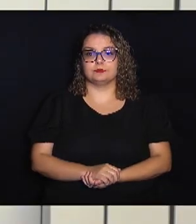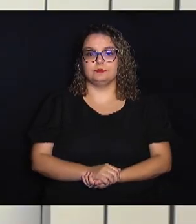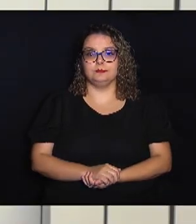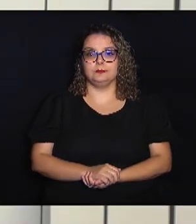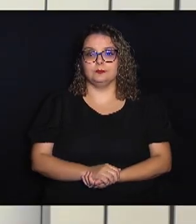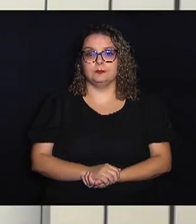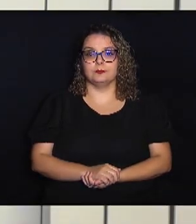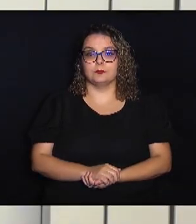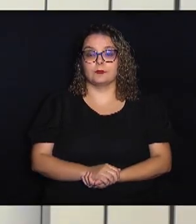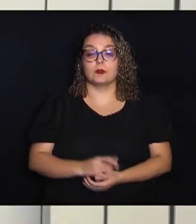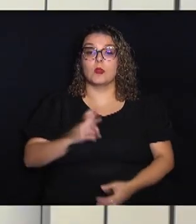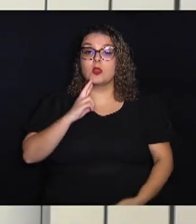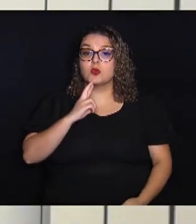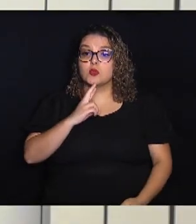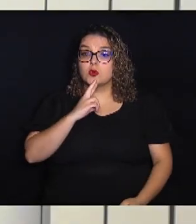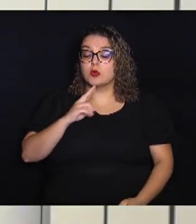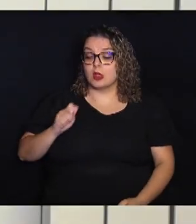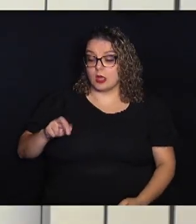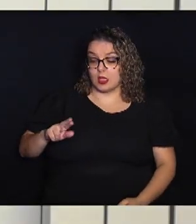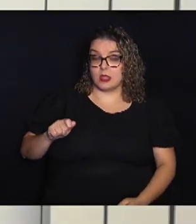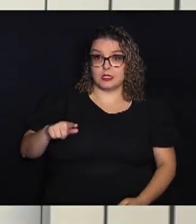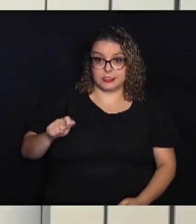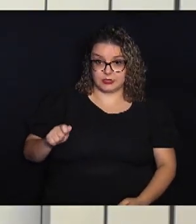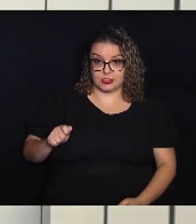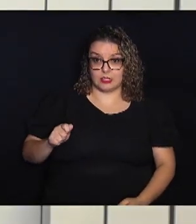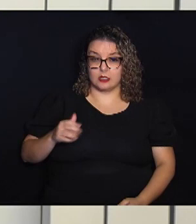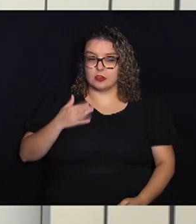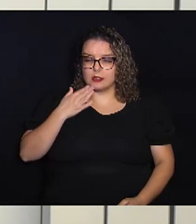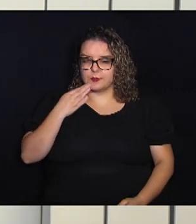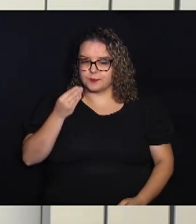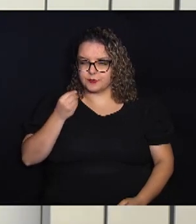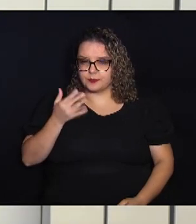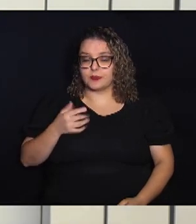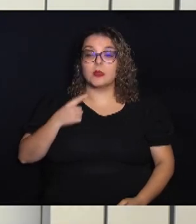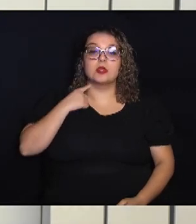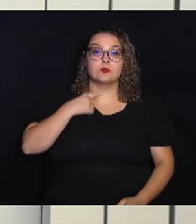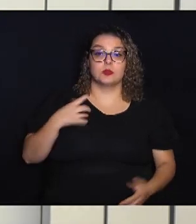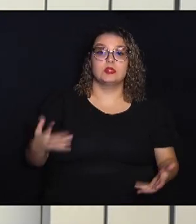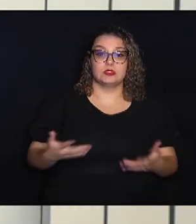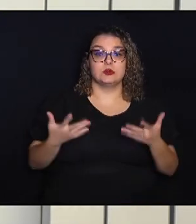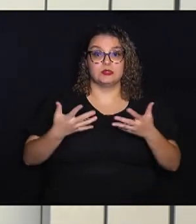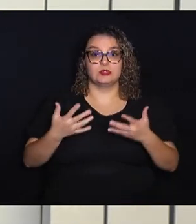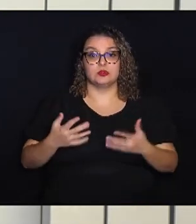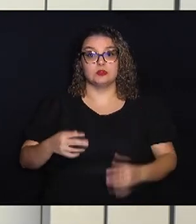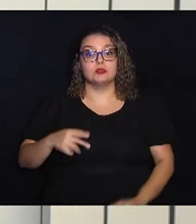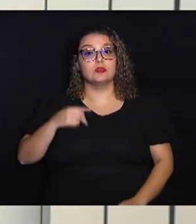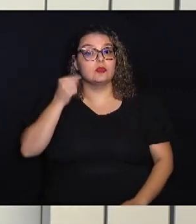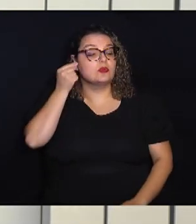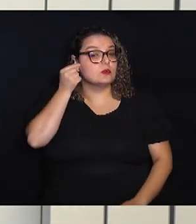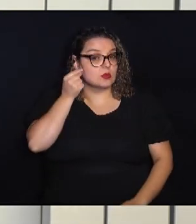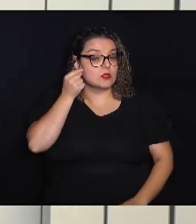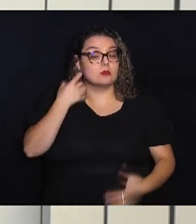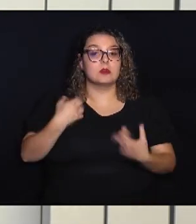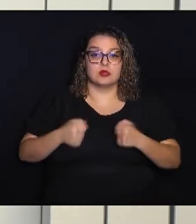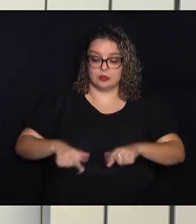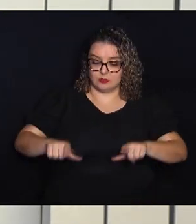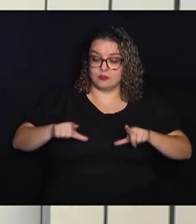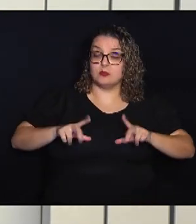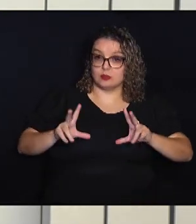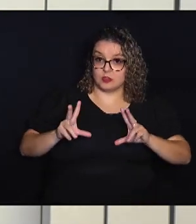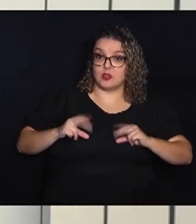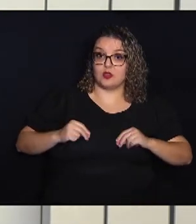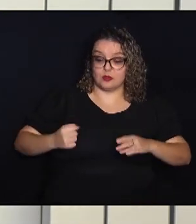O restaurante Araxá, Gosto de Minas, por iniciativa do vereador Marcelo Silva, recebeu o diploma de